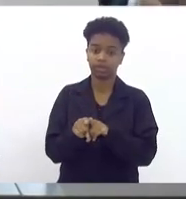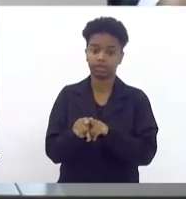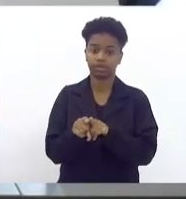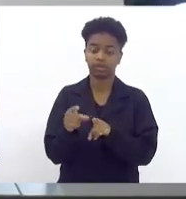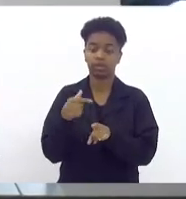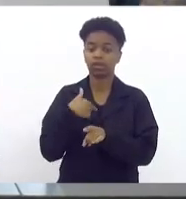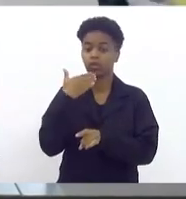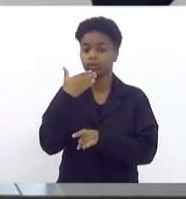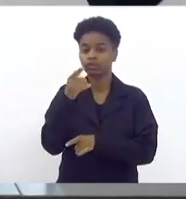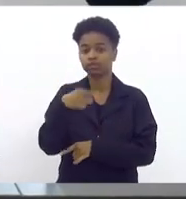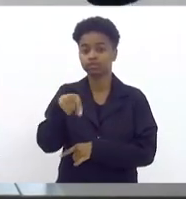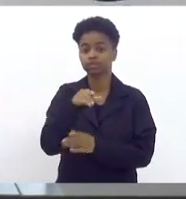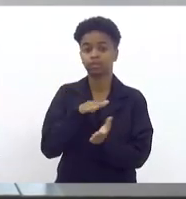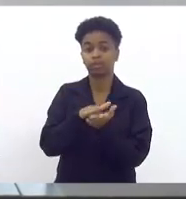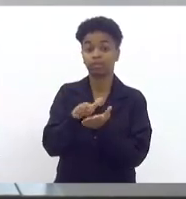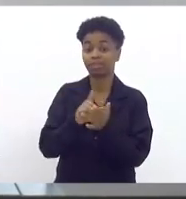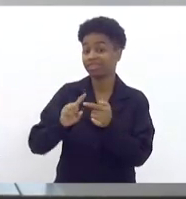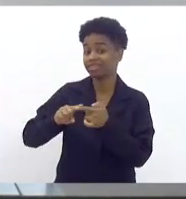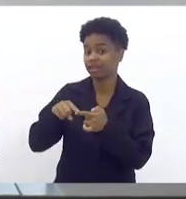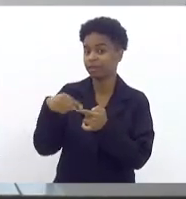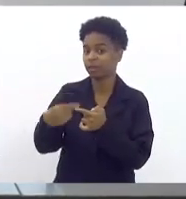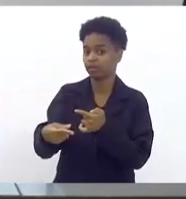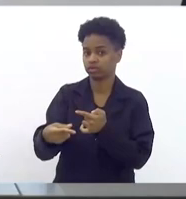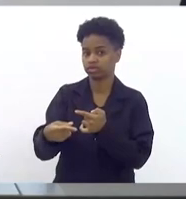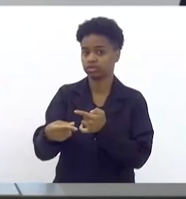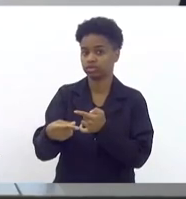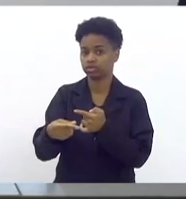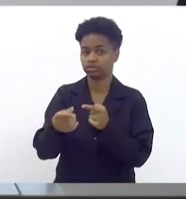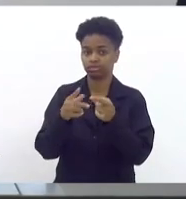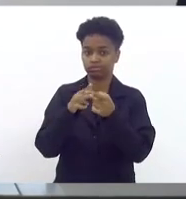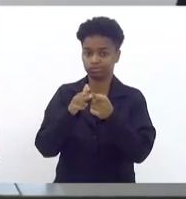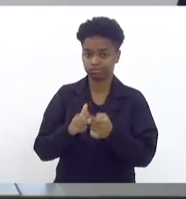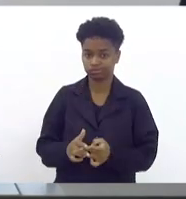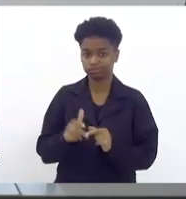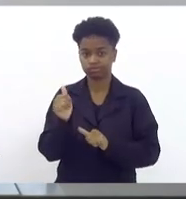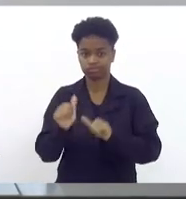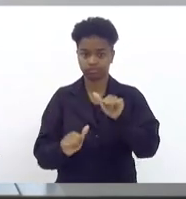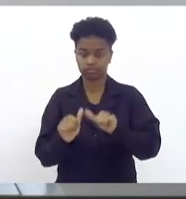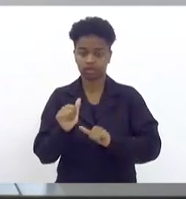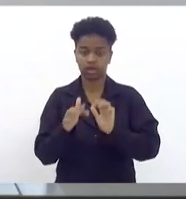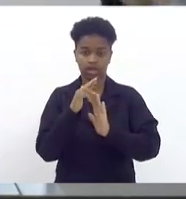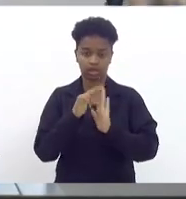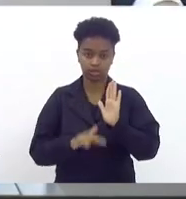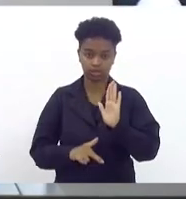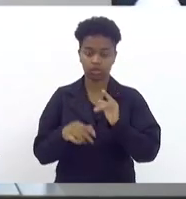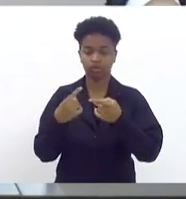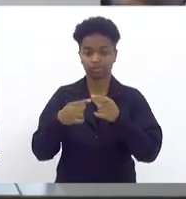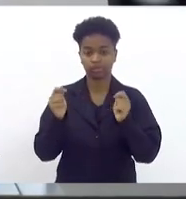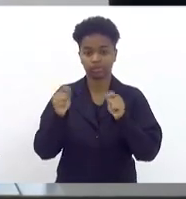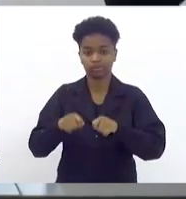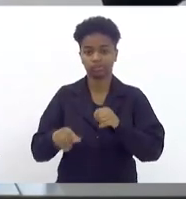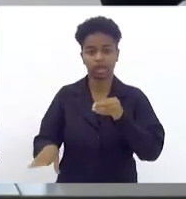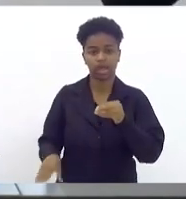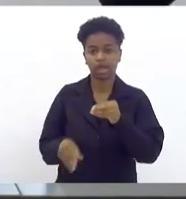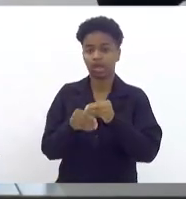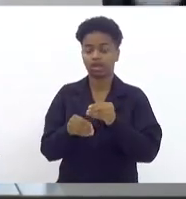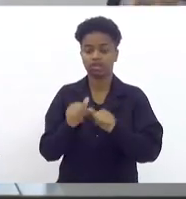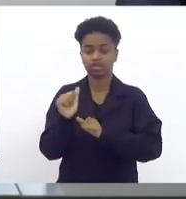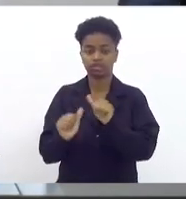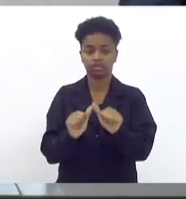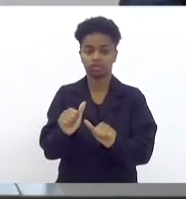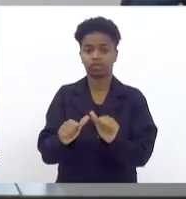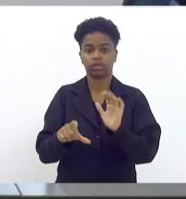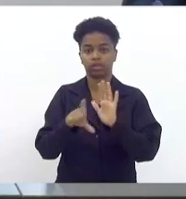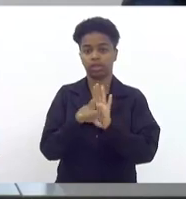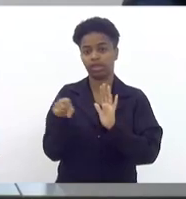que só publique depois que for refeito o relatório para acrescentar essa alteração na